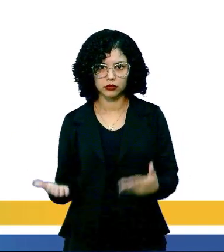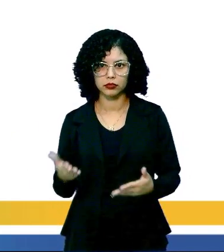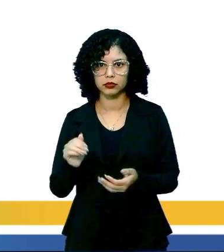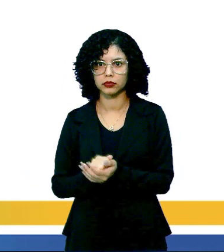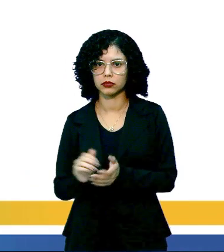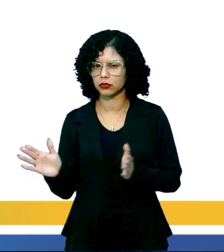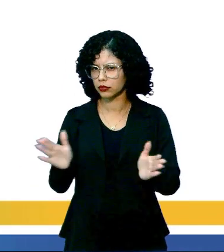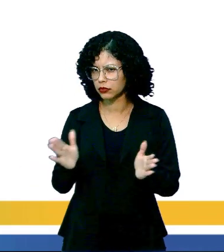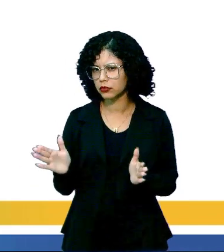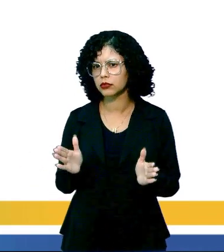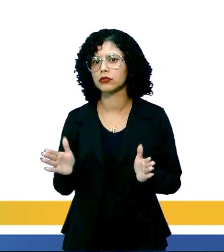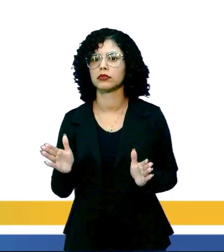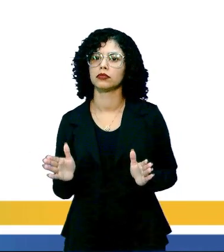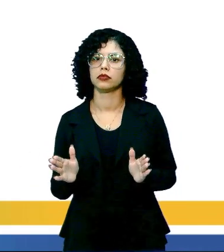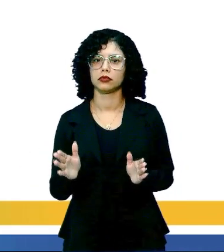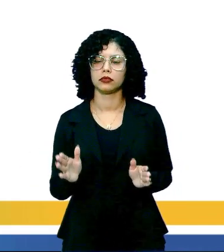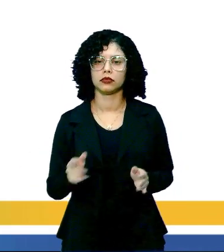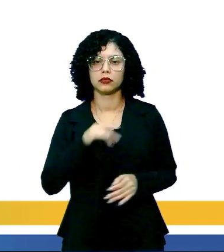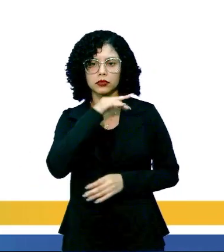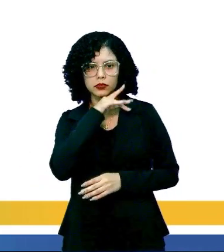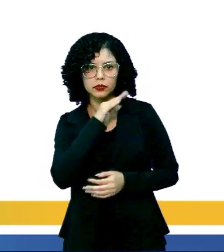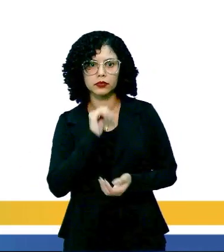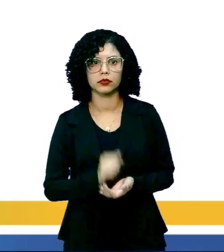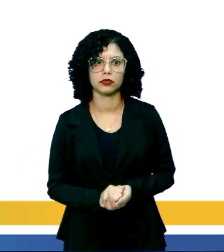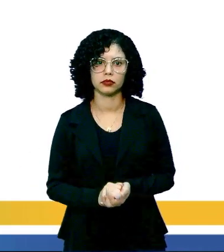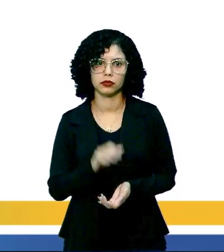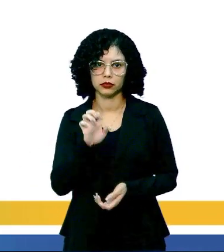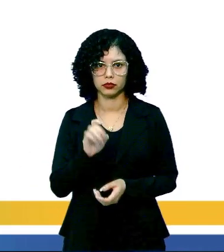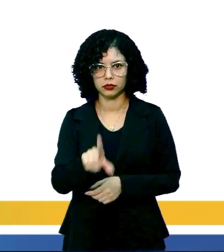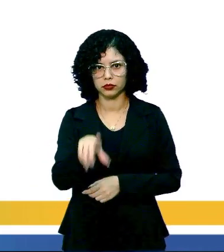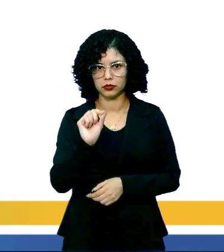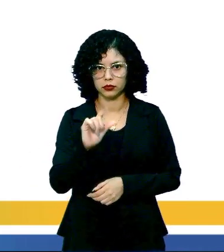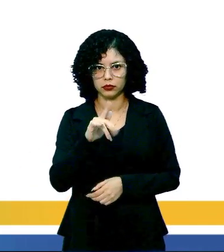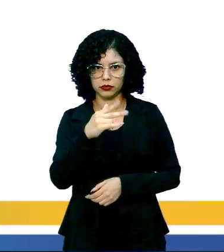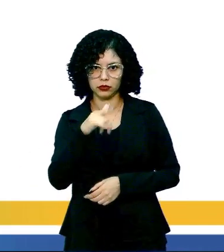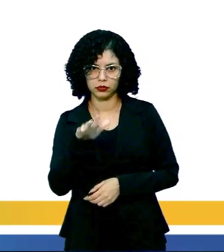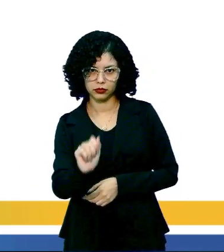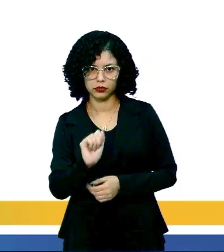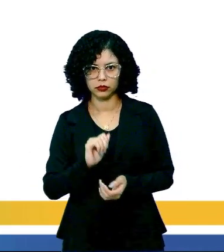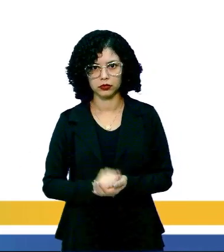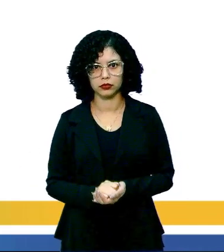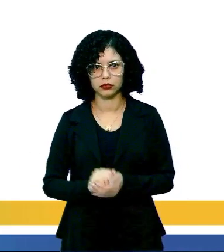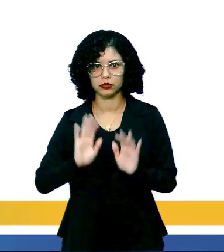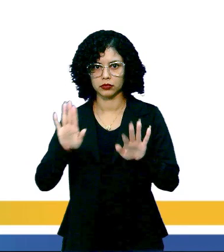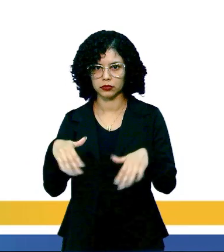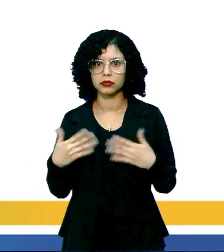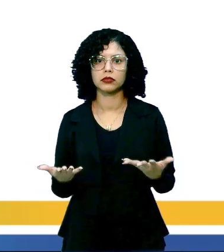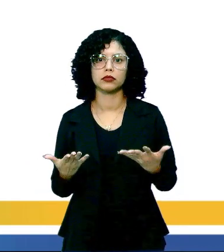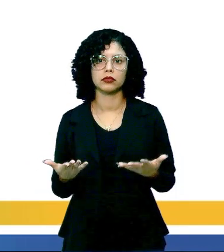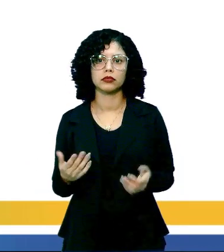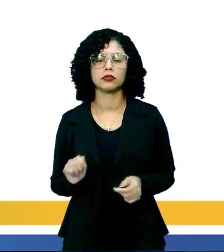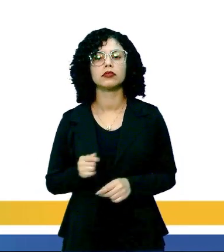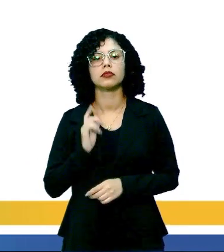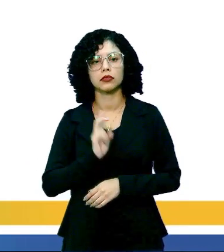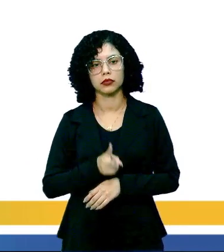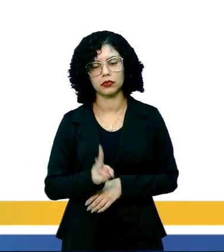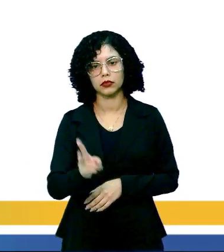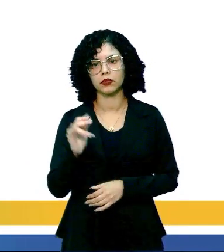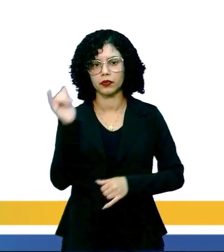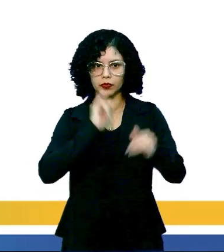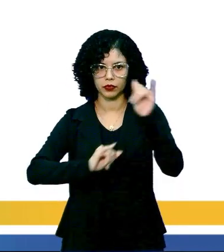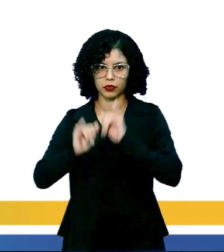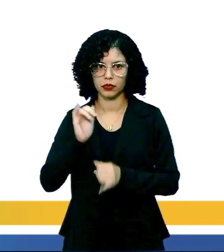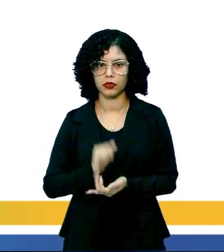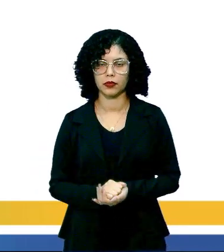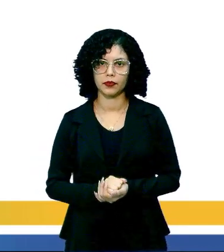narrativa, na qual se articulam eventos absurdos. E letra E. seleção lexical, na qual